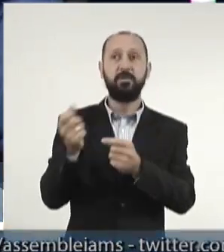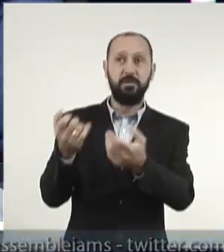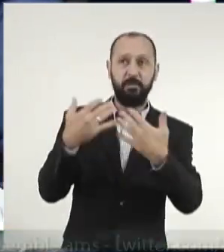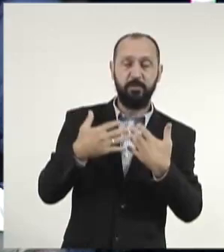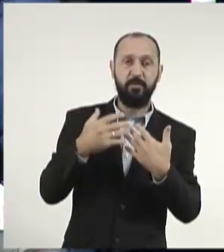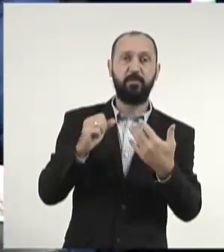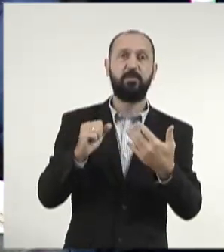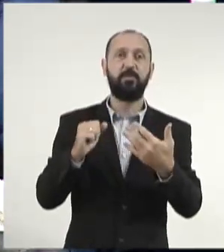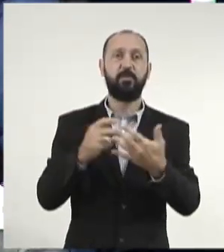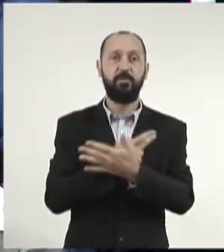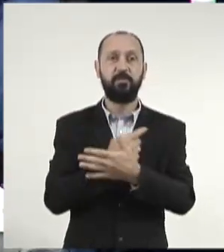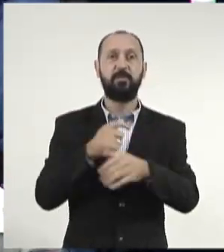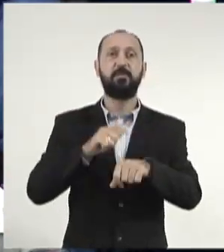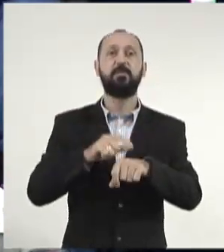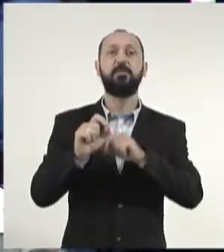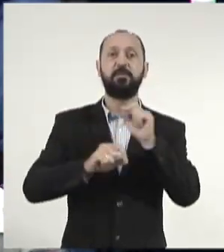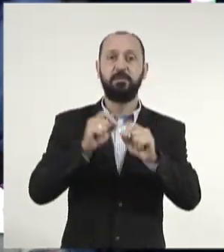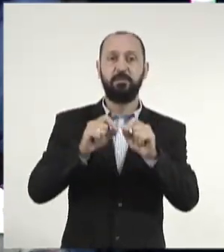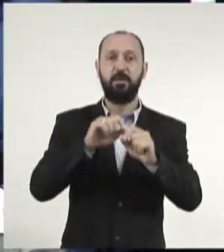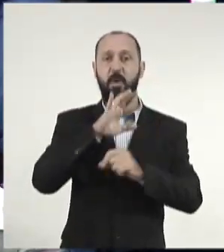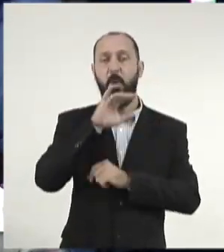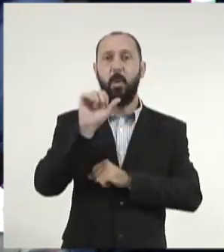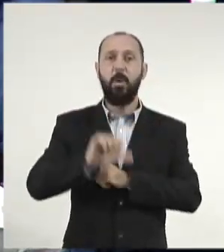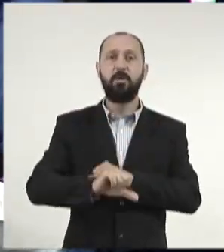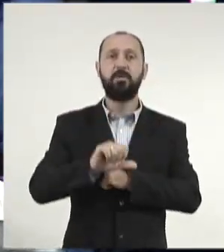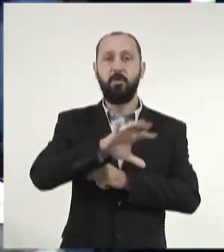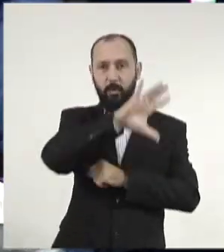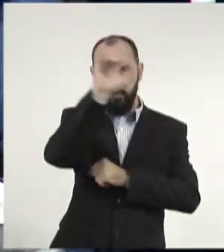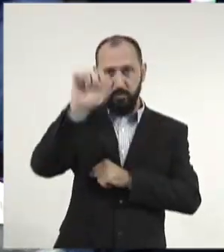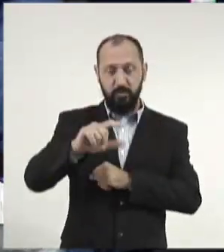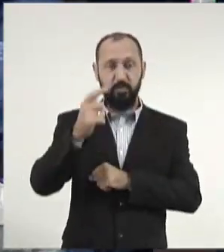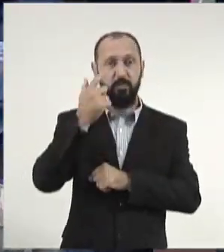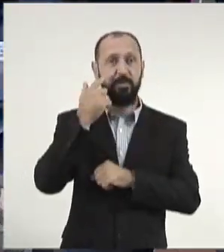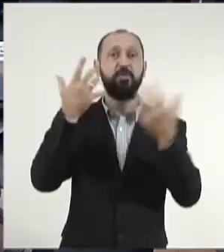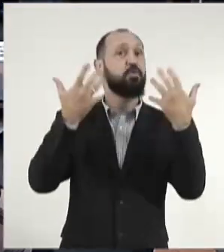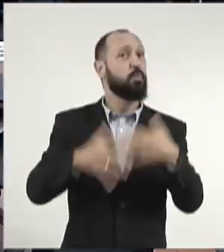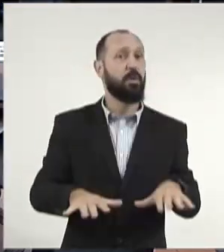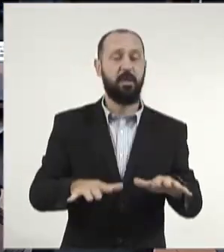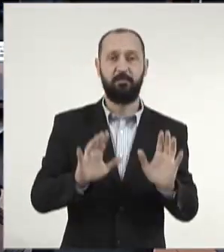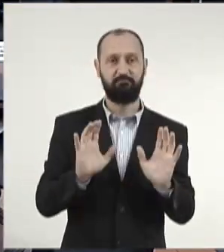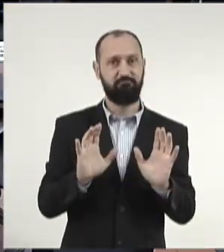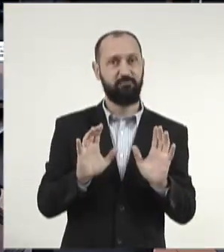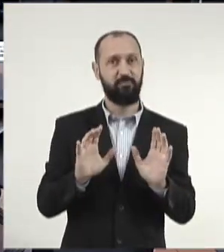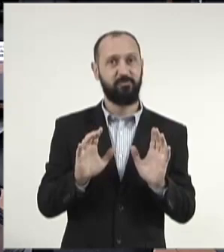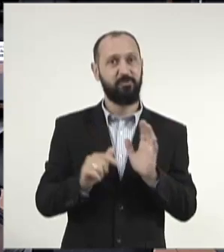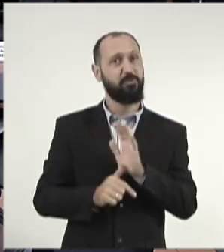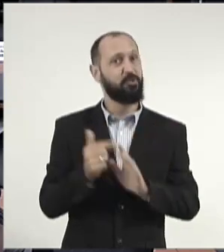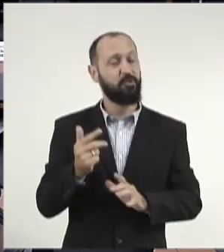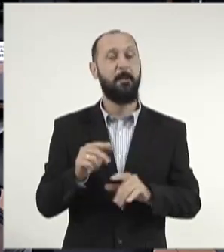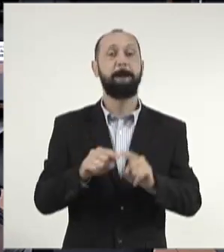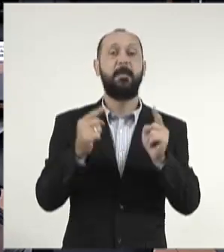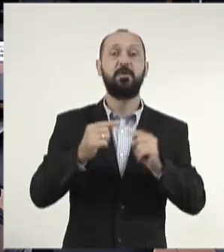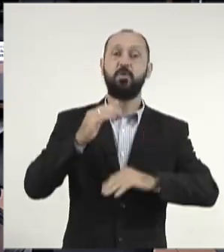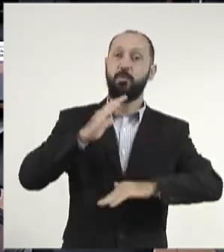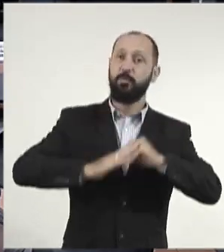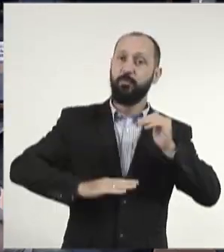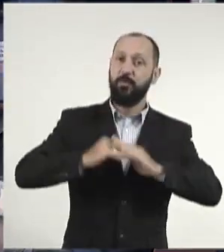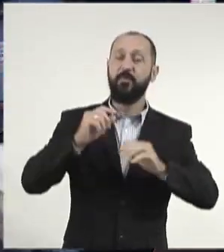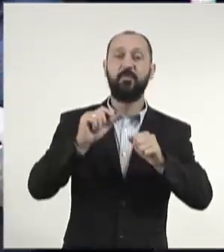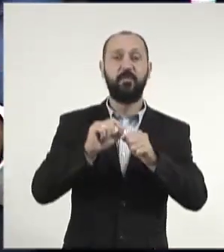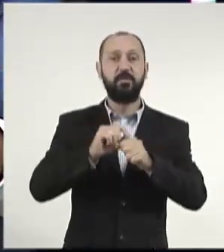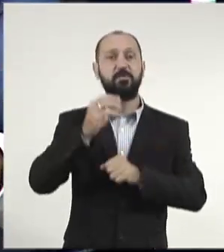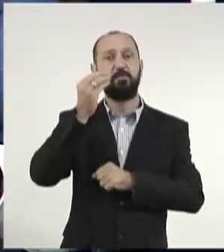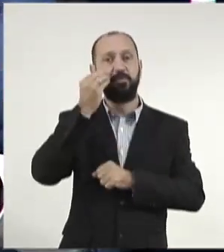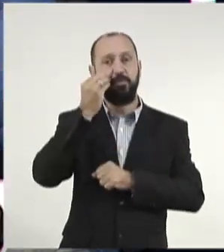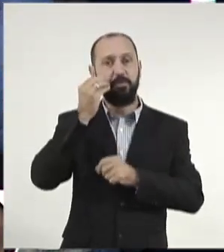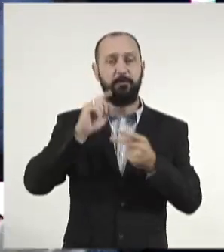Excelência bem disse, trata-se de uma tragédia que o Mato Grosso do Sul não quer mais. Mas os profissionais que realizam o